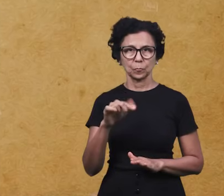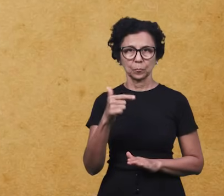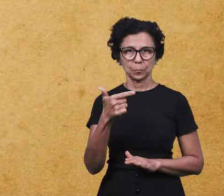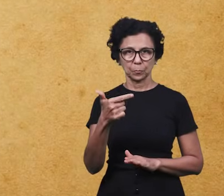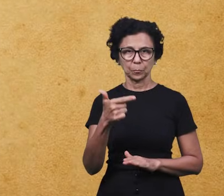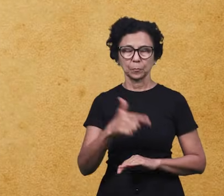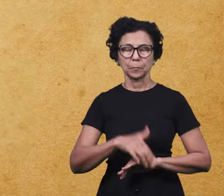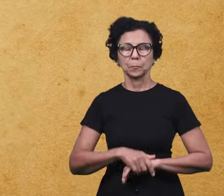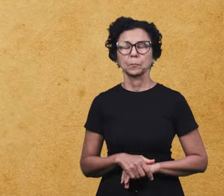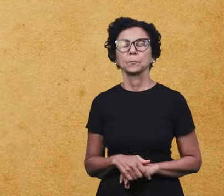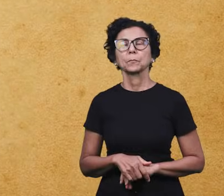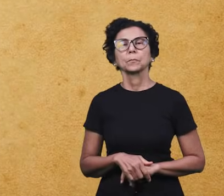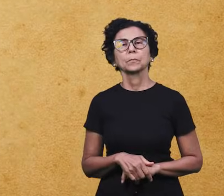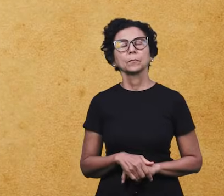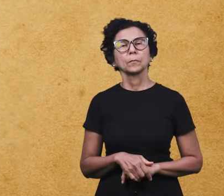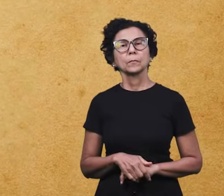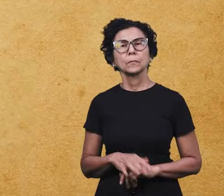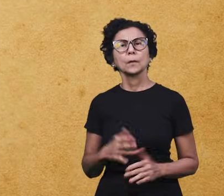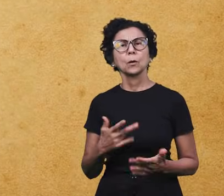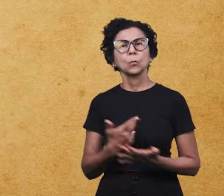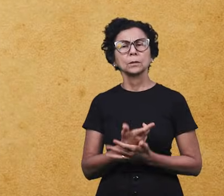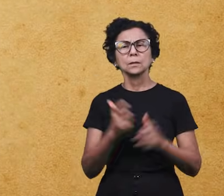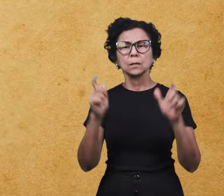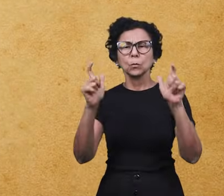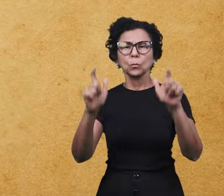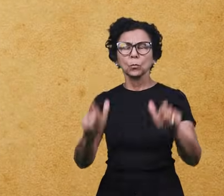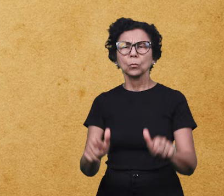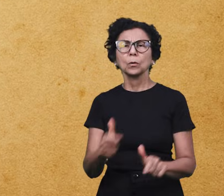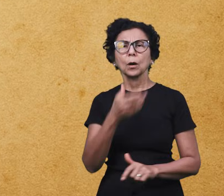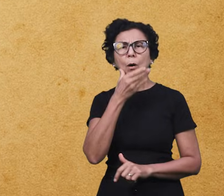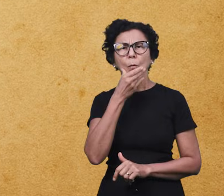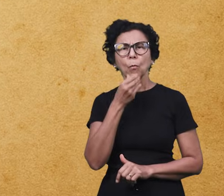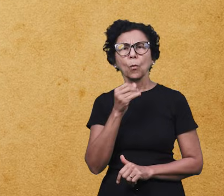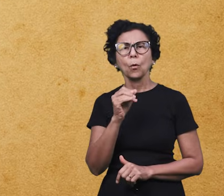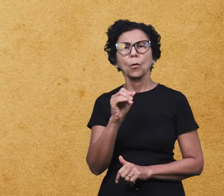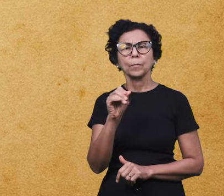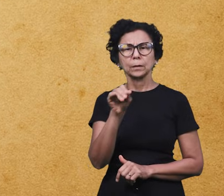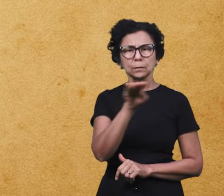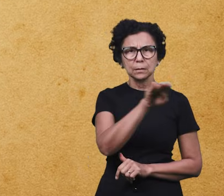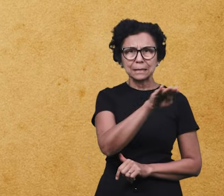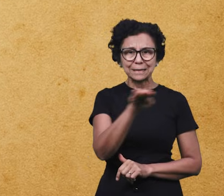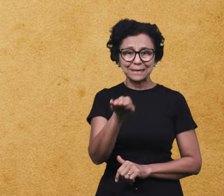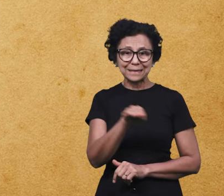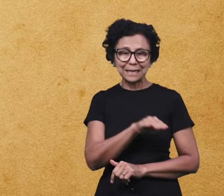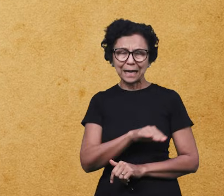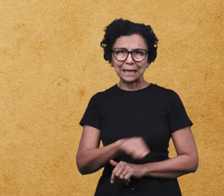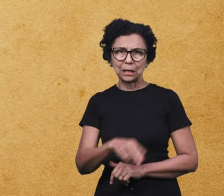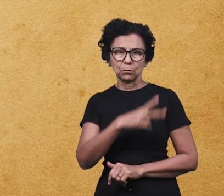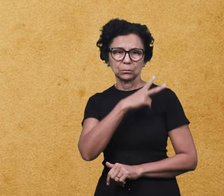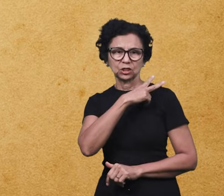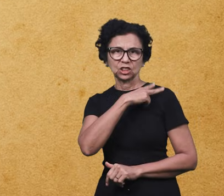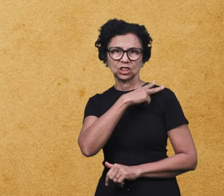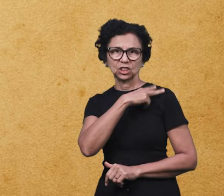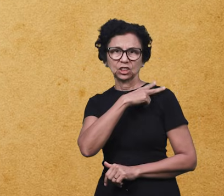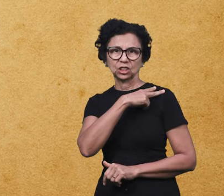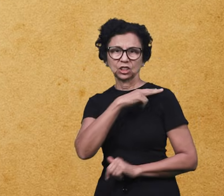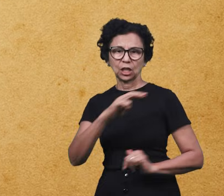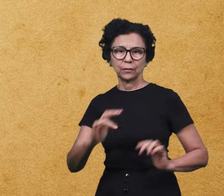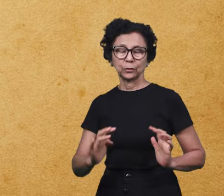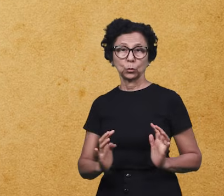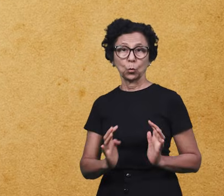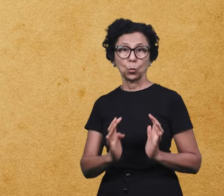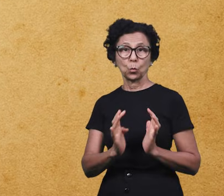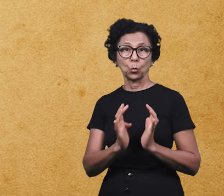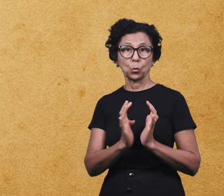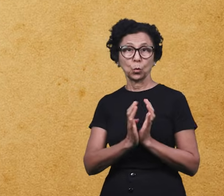diz assim: E eis que havia ali um homem chamado Zaqueu, e era este um chefe dos publicanos, e era rico. Então eu